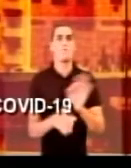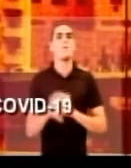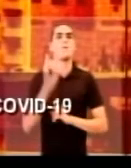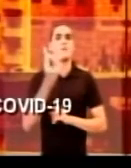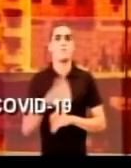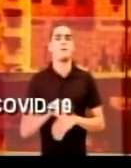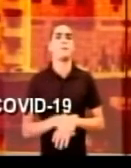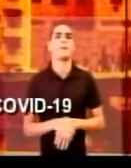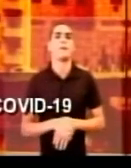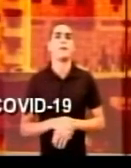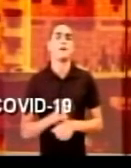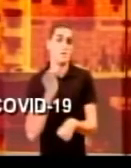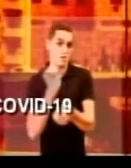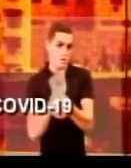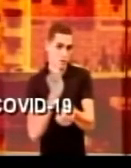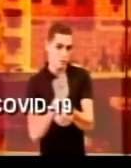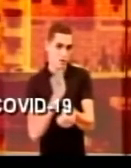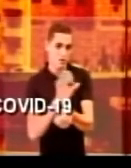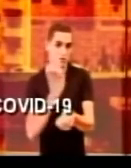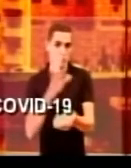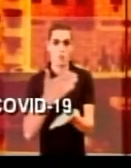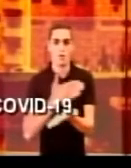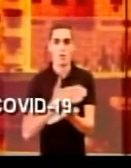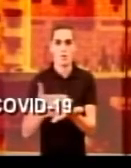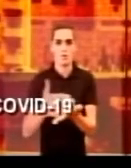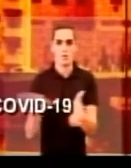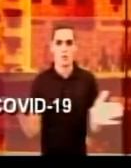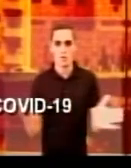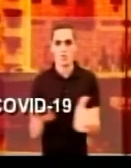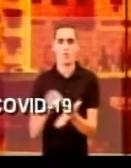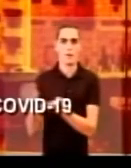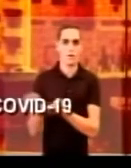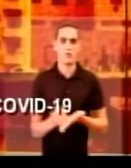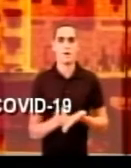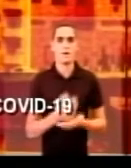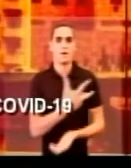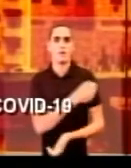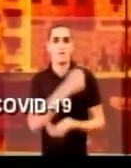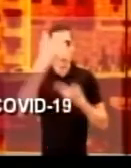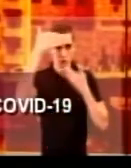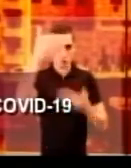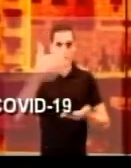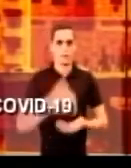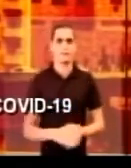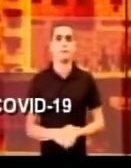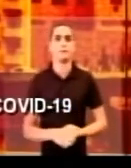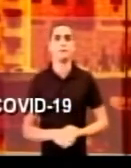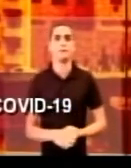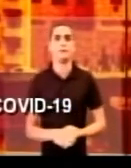só o start da chegada da vacina. Muito obrigado.